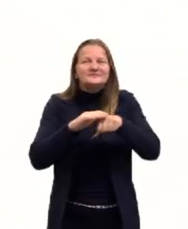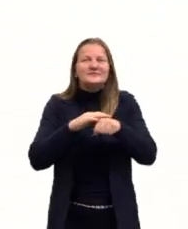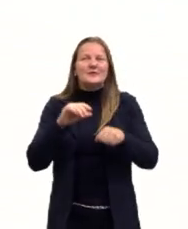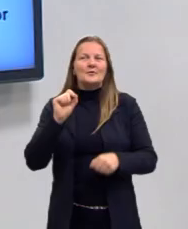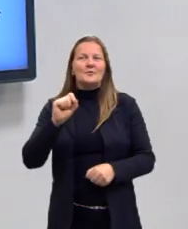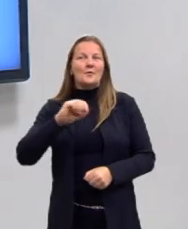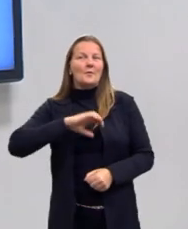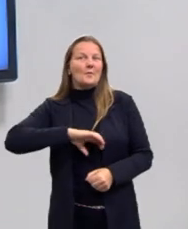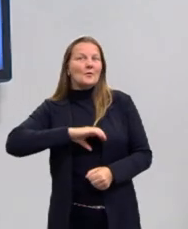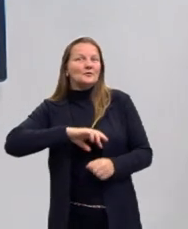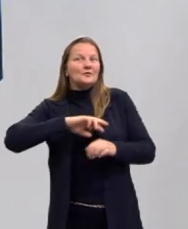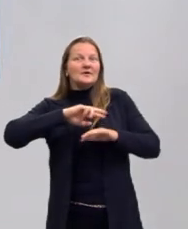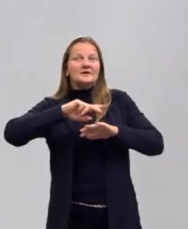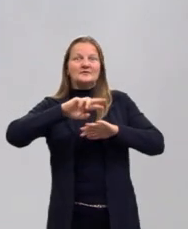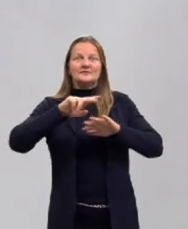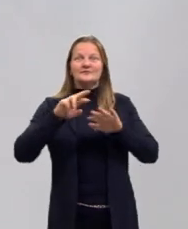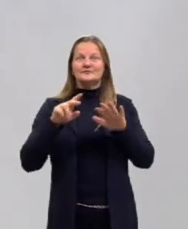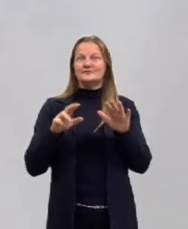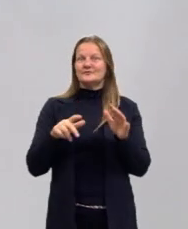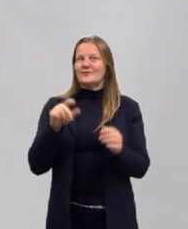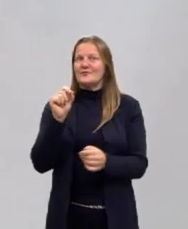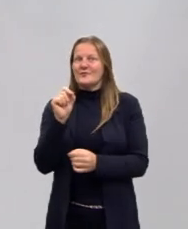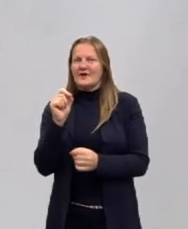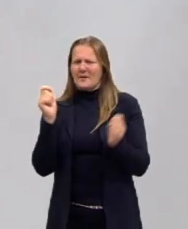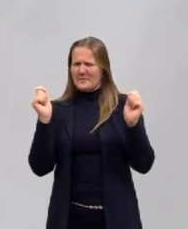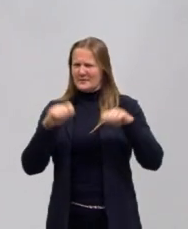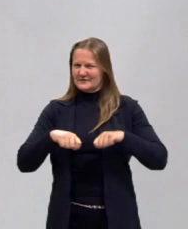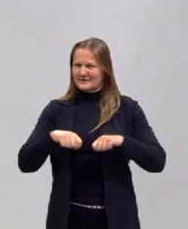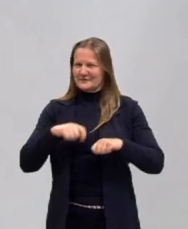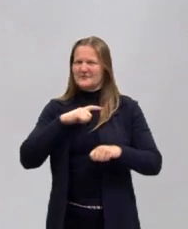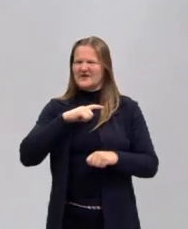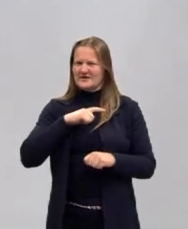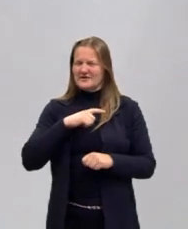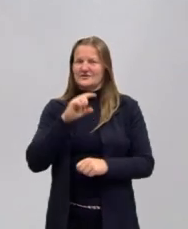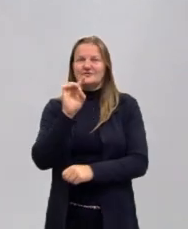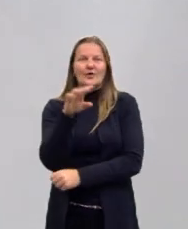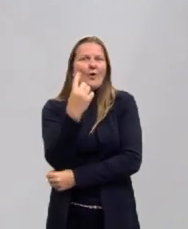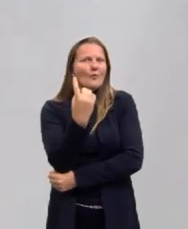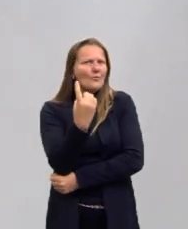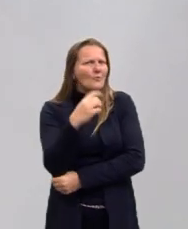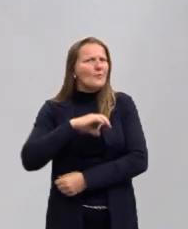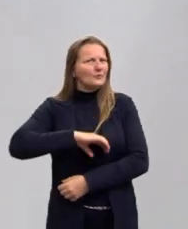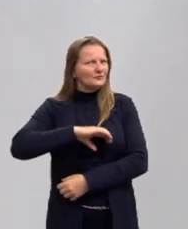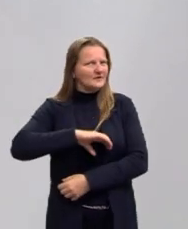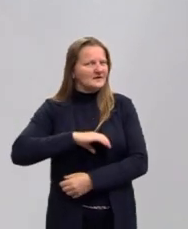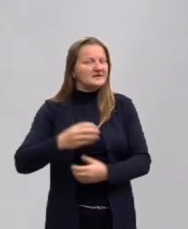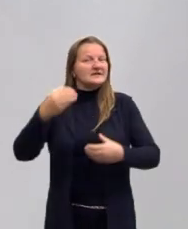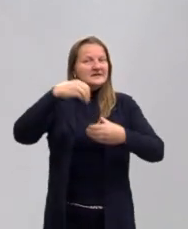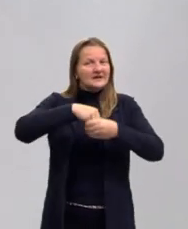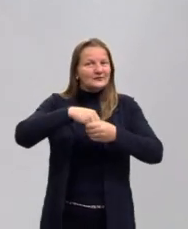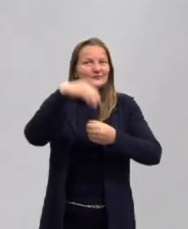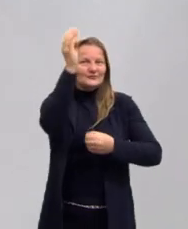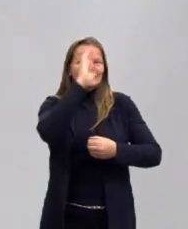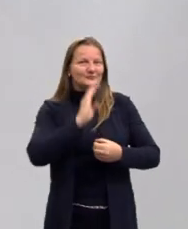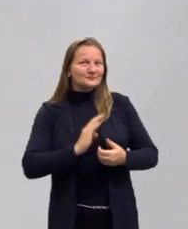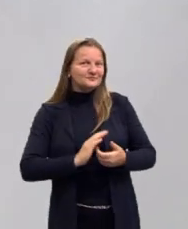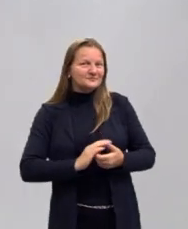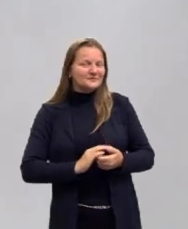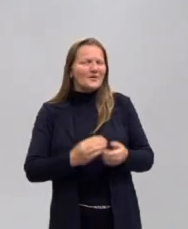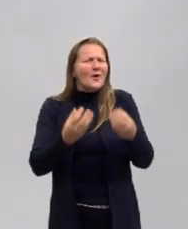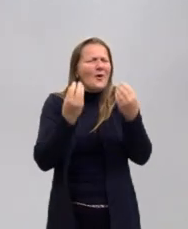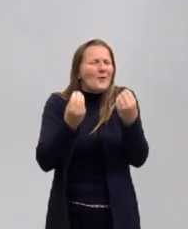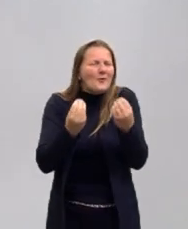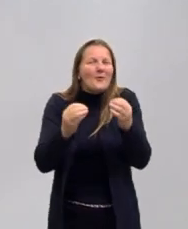português múltiplo né Será que é possível dizer que a gente tem só um português dentro do nosso Brasil e